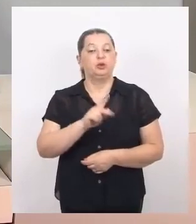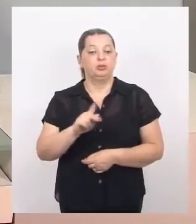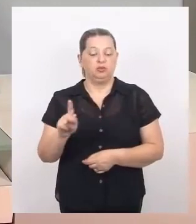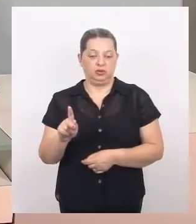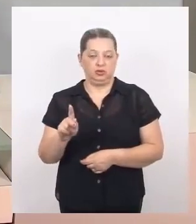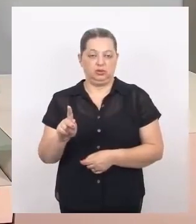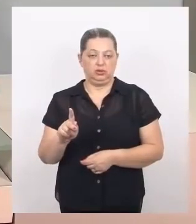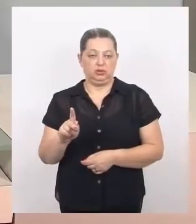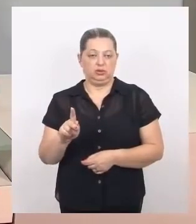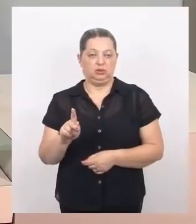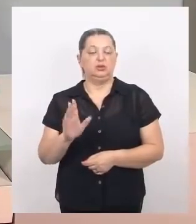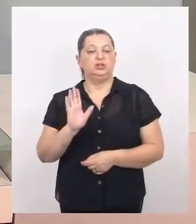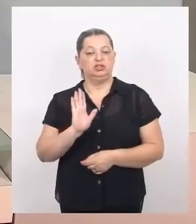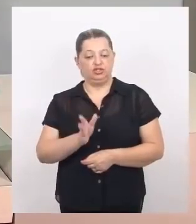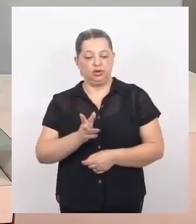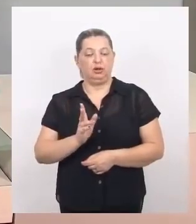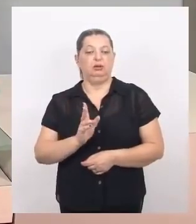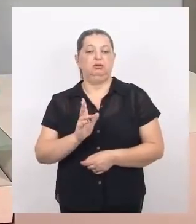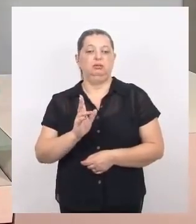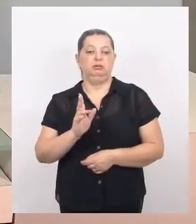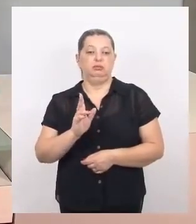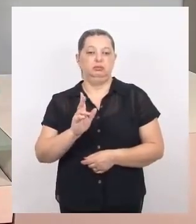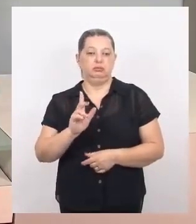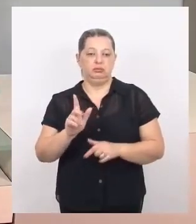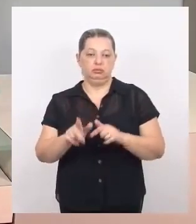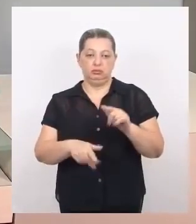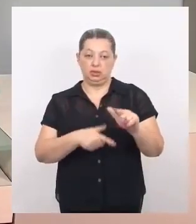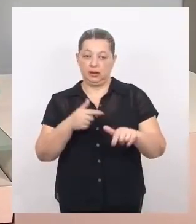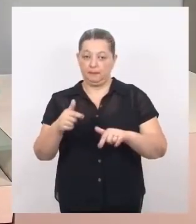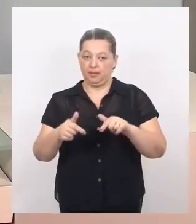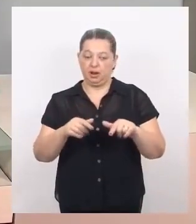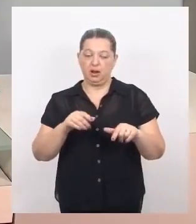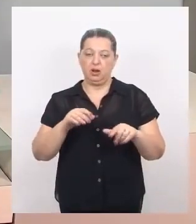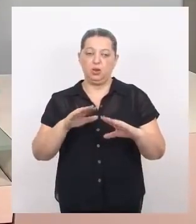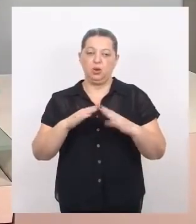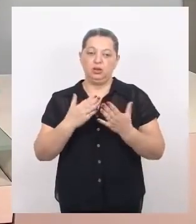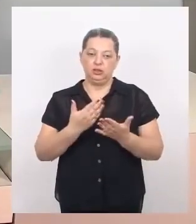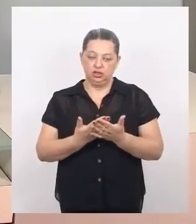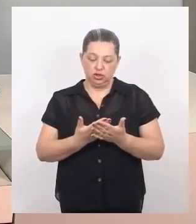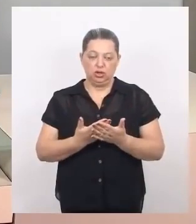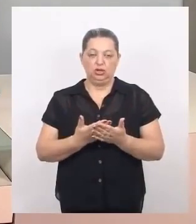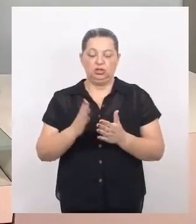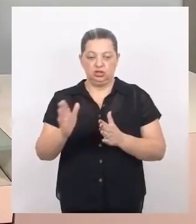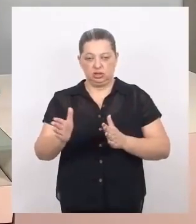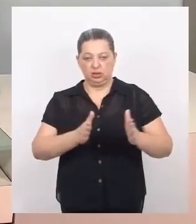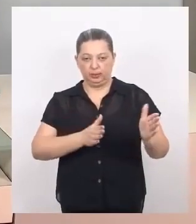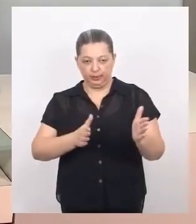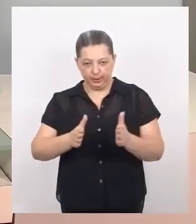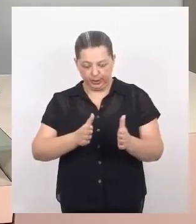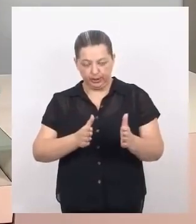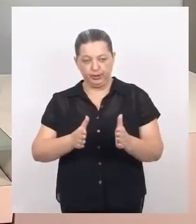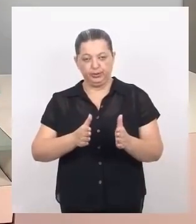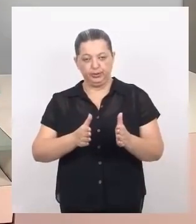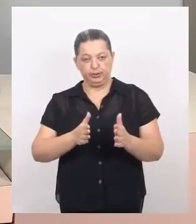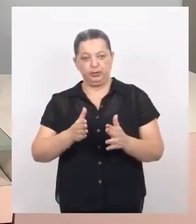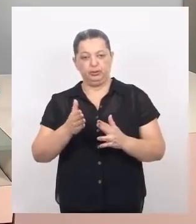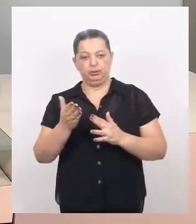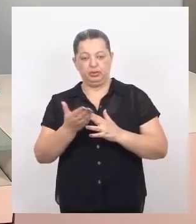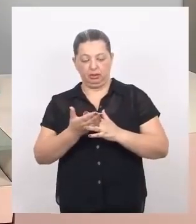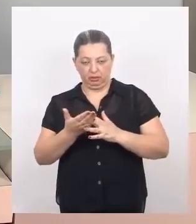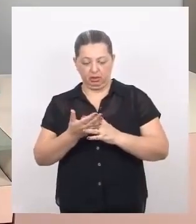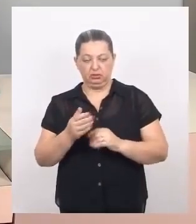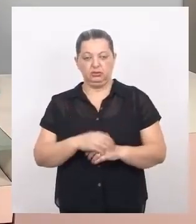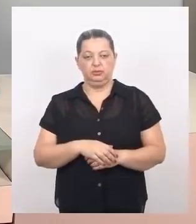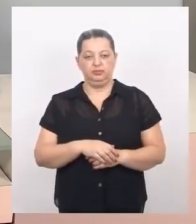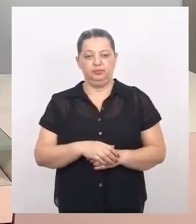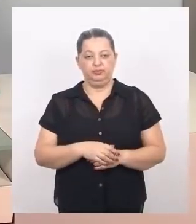que são e permanecem em escolas de tempo parcial, aqueles professores que estavam numa